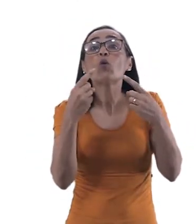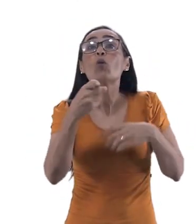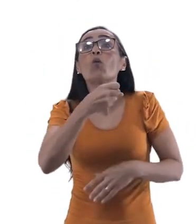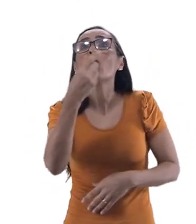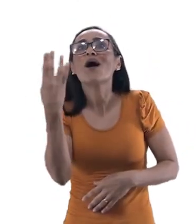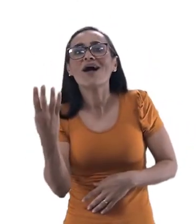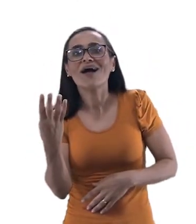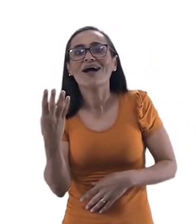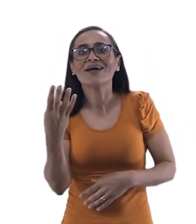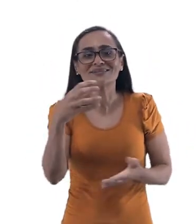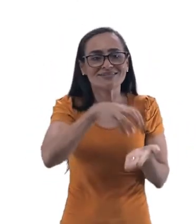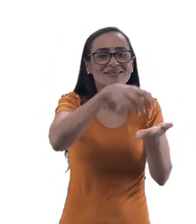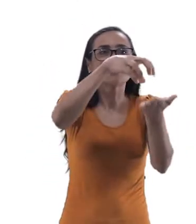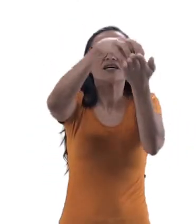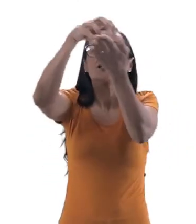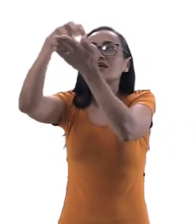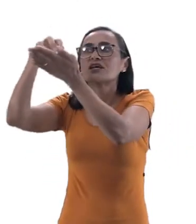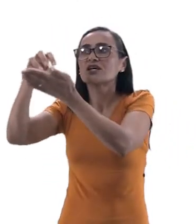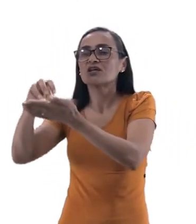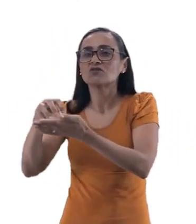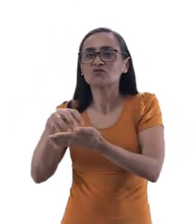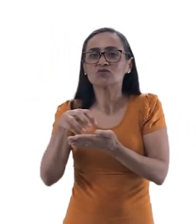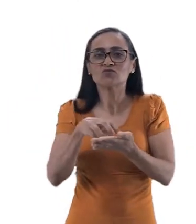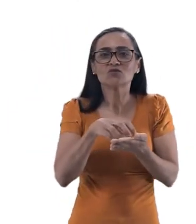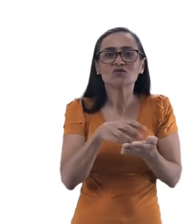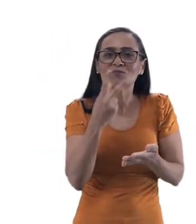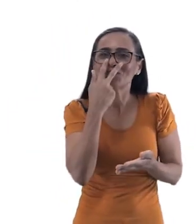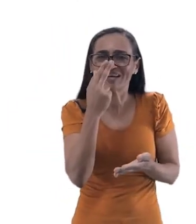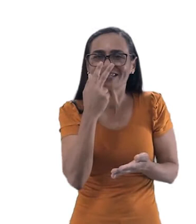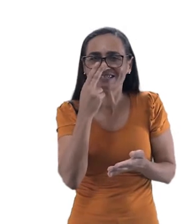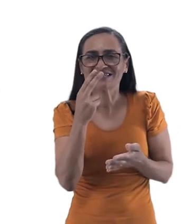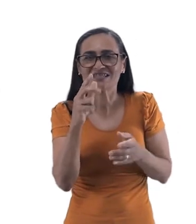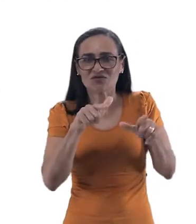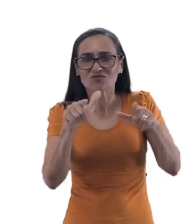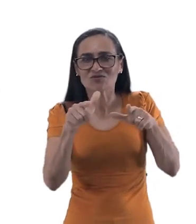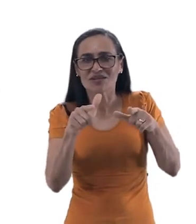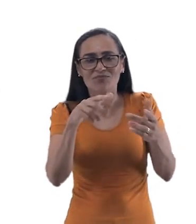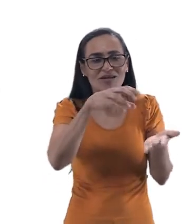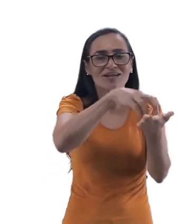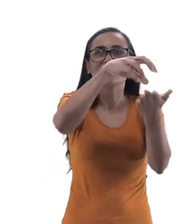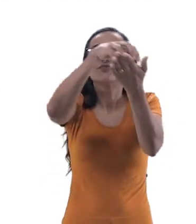né? Esses setores são centros homogêneos que acontecem